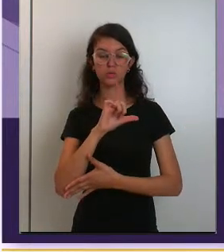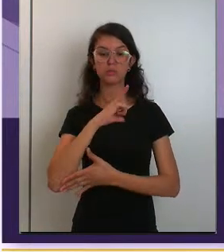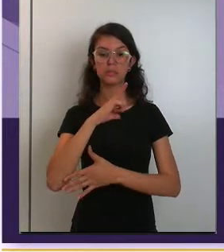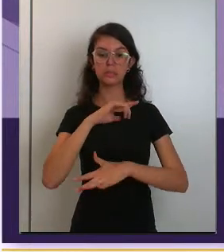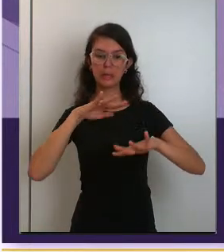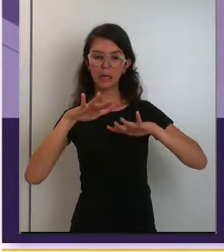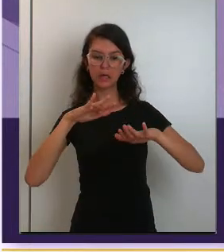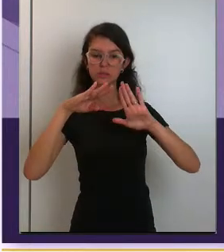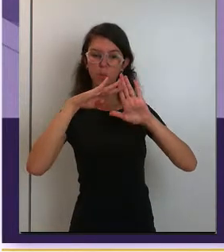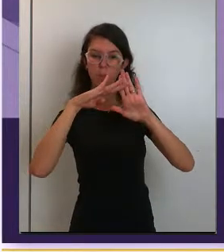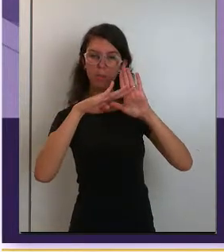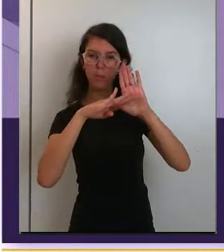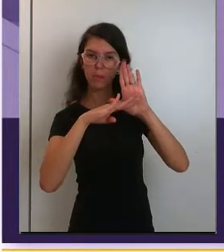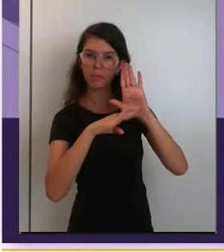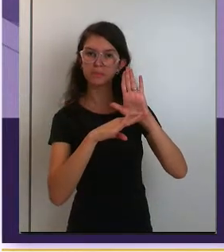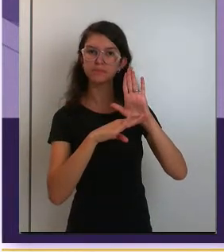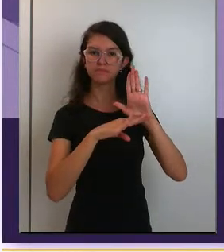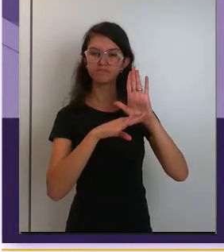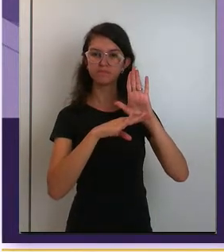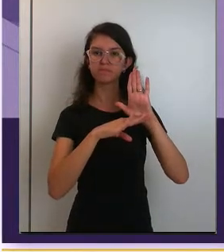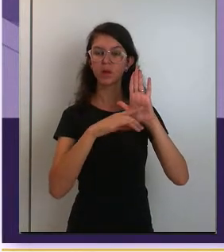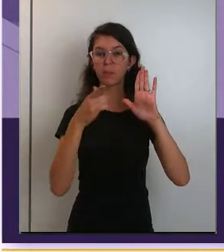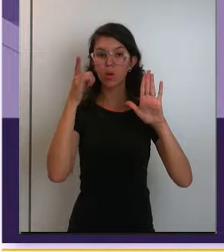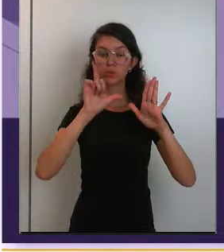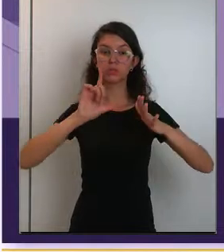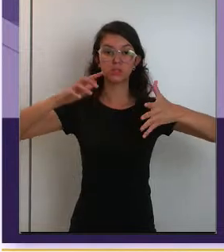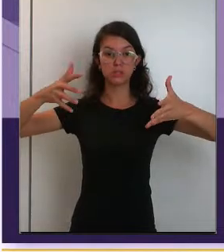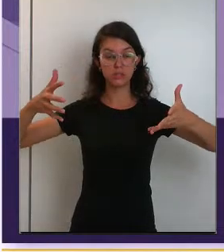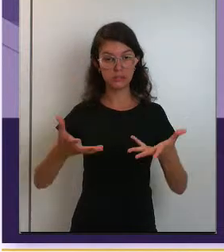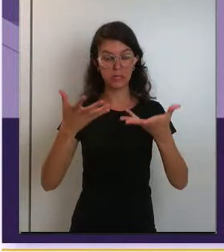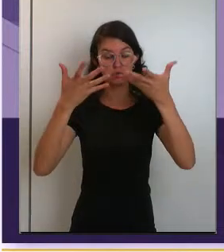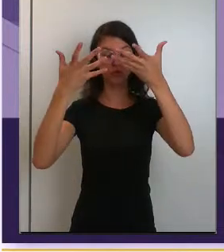ações para incentivar o